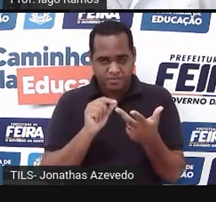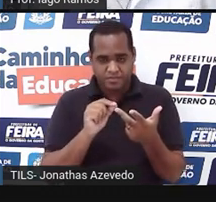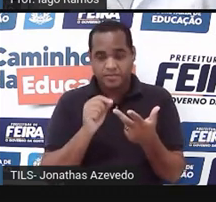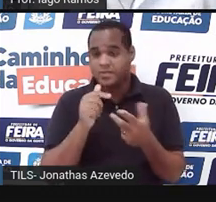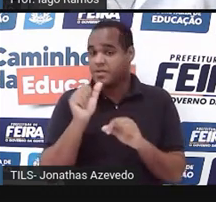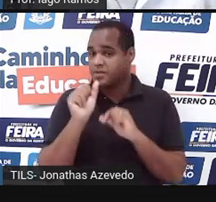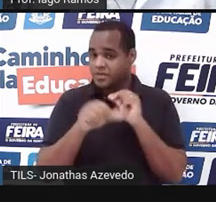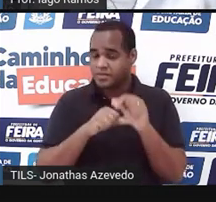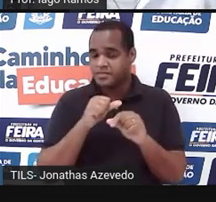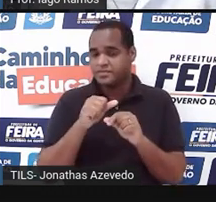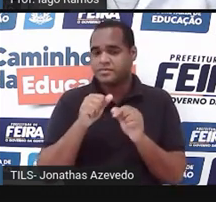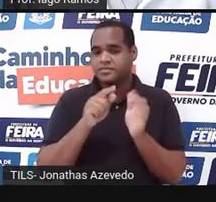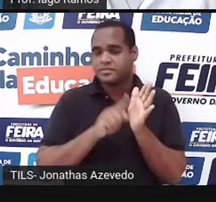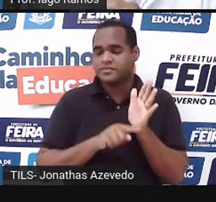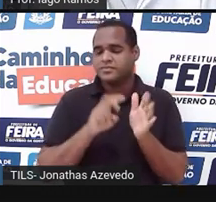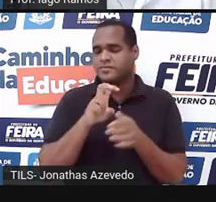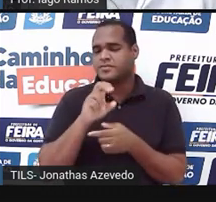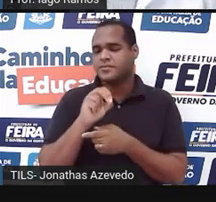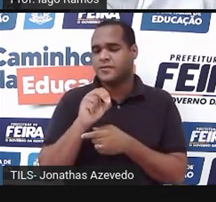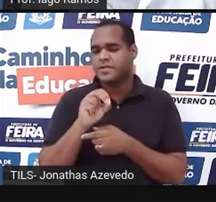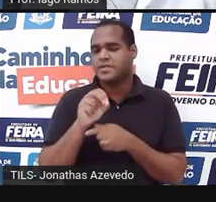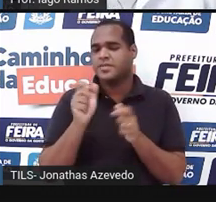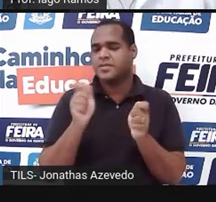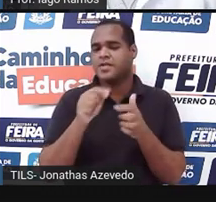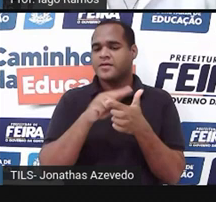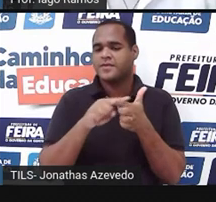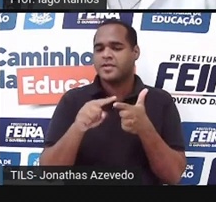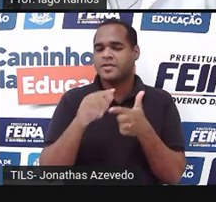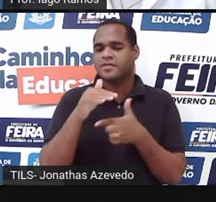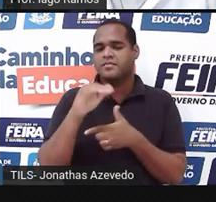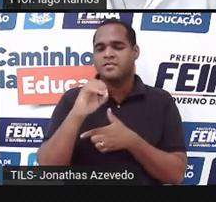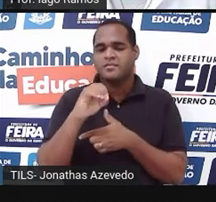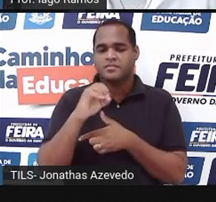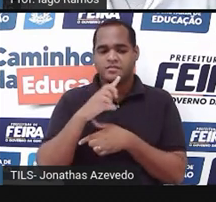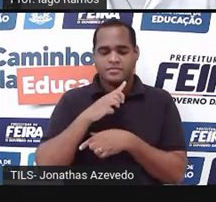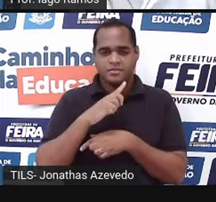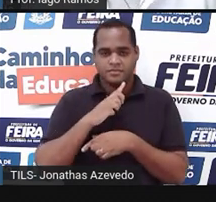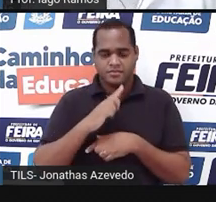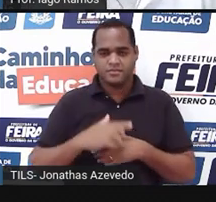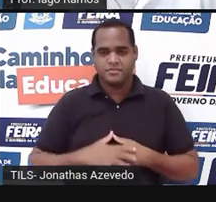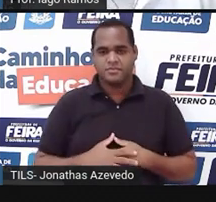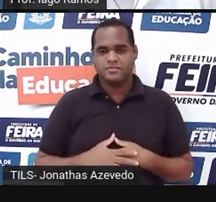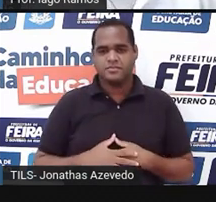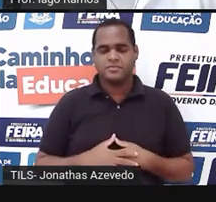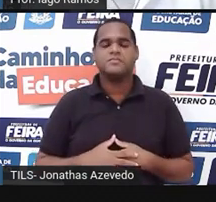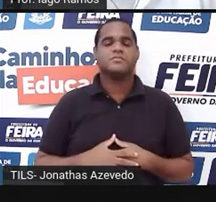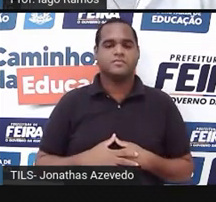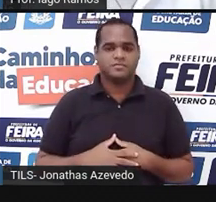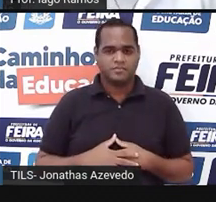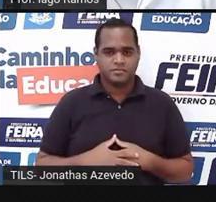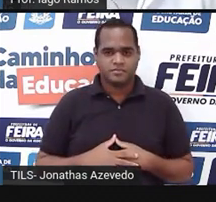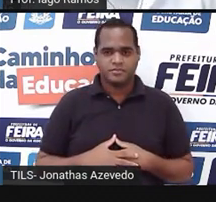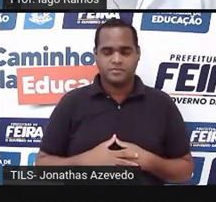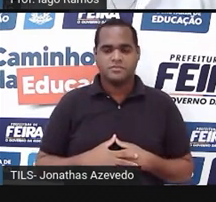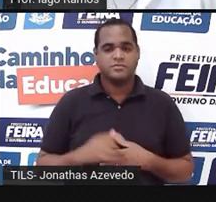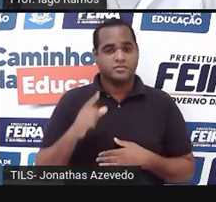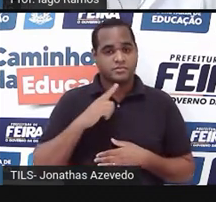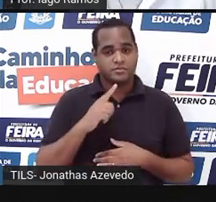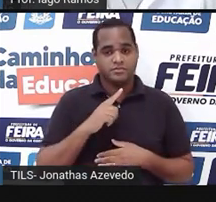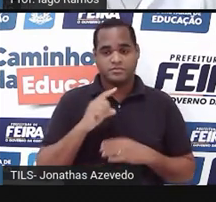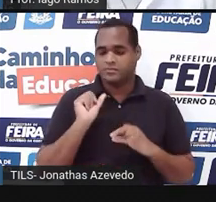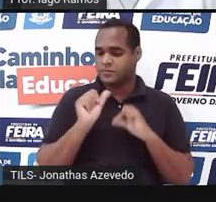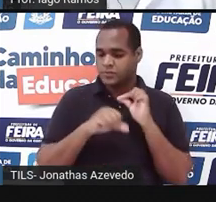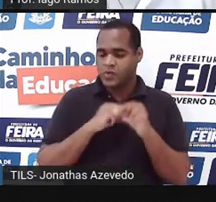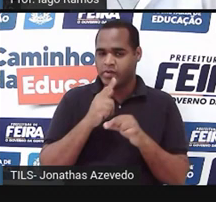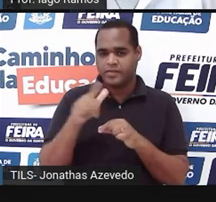fica menos 50 / 10 a gente já estudou números inteiros se dividiram negativo por um positivo da negativo